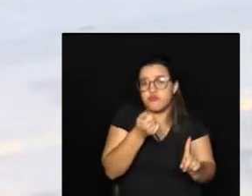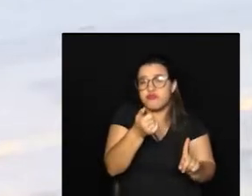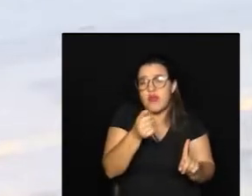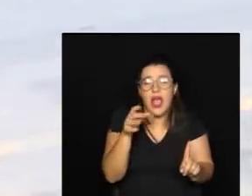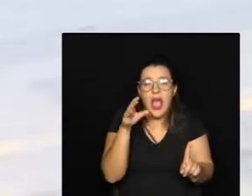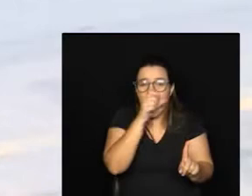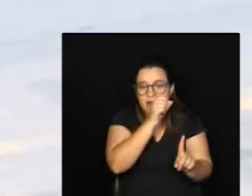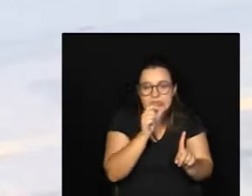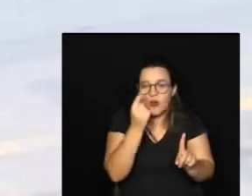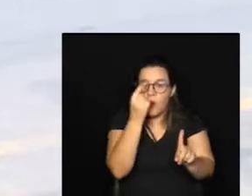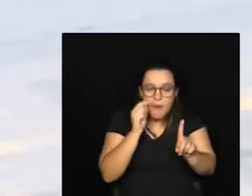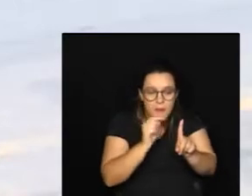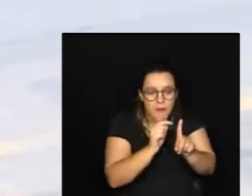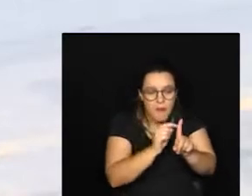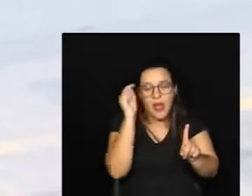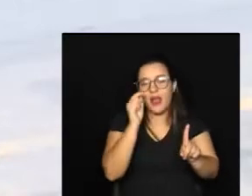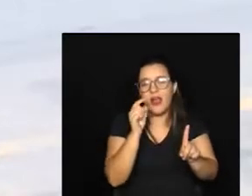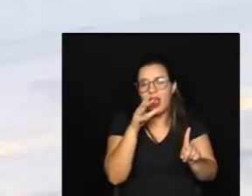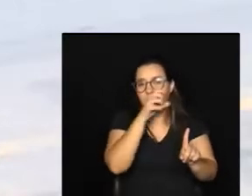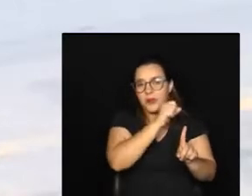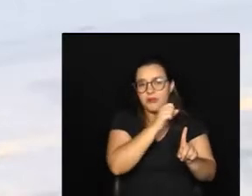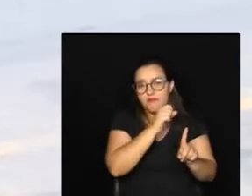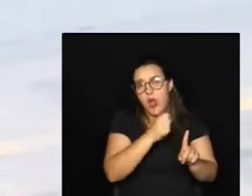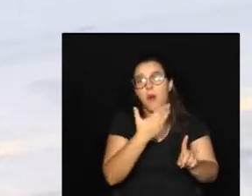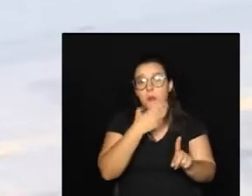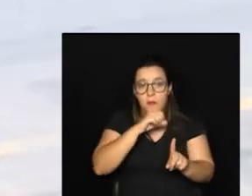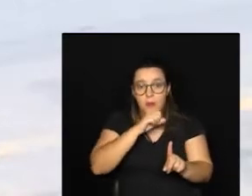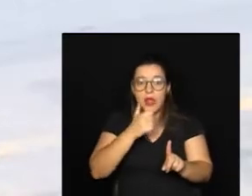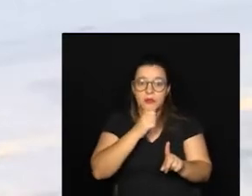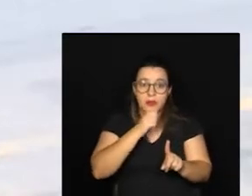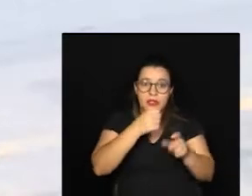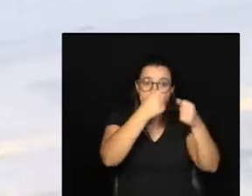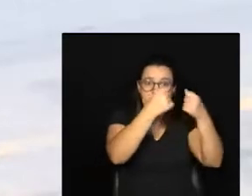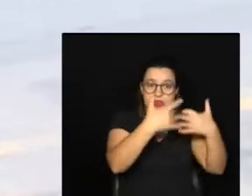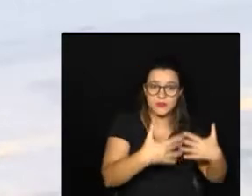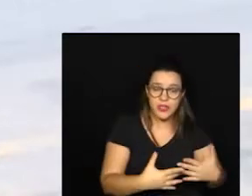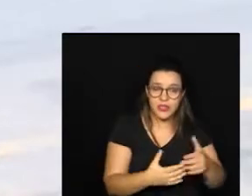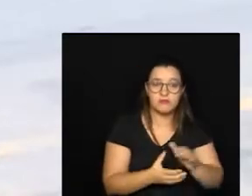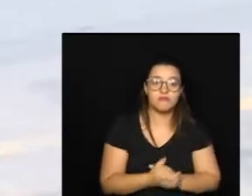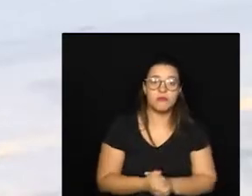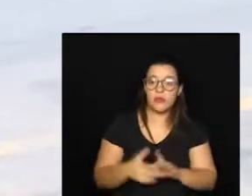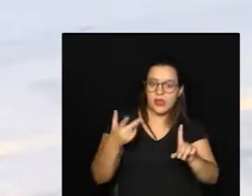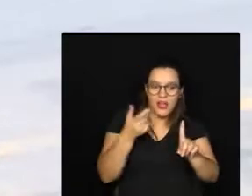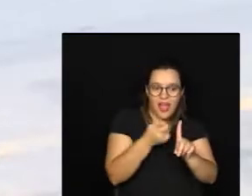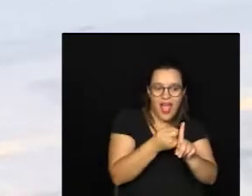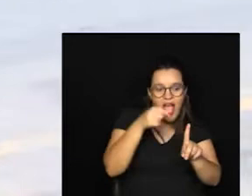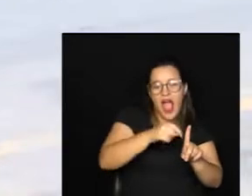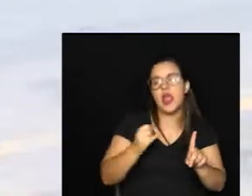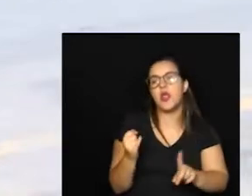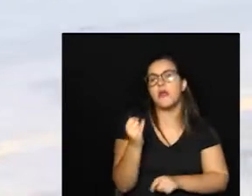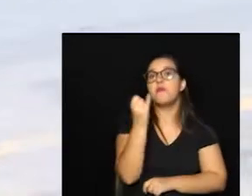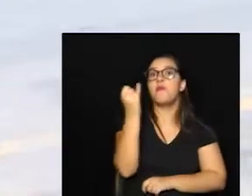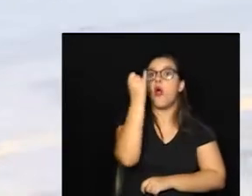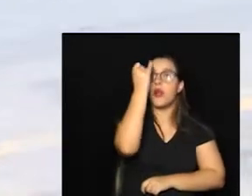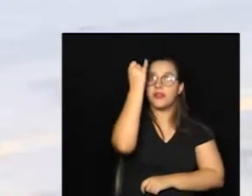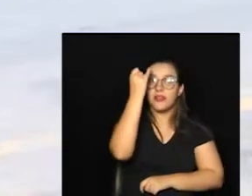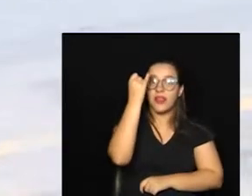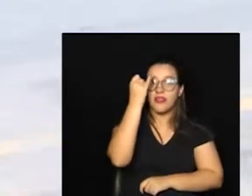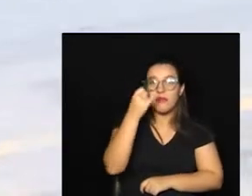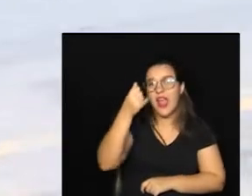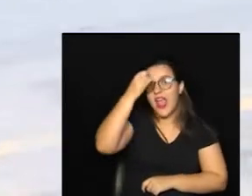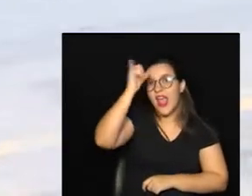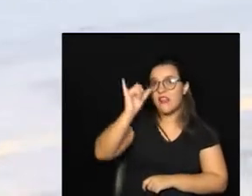a picadinha, mas os pais devem conversar que é importante para se prevenir